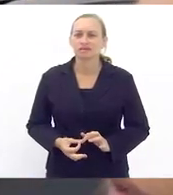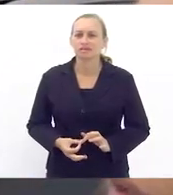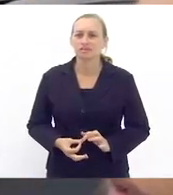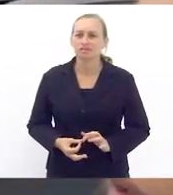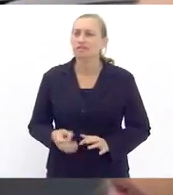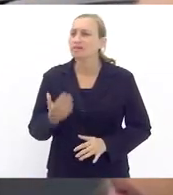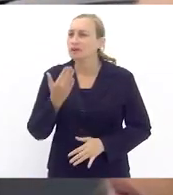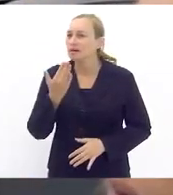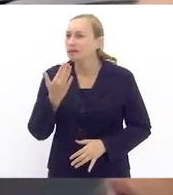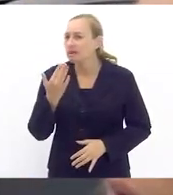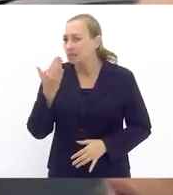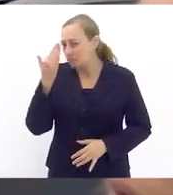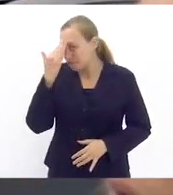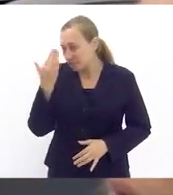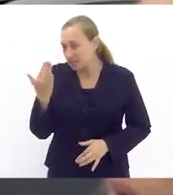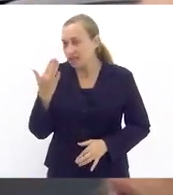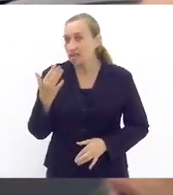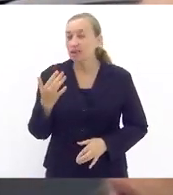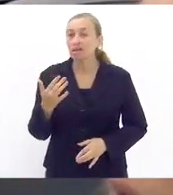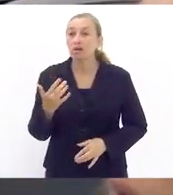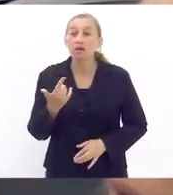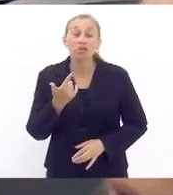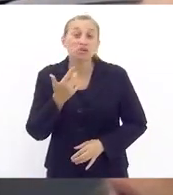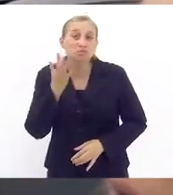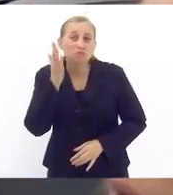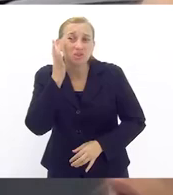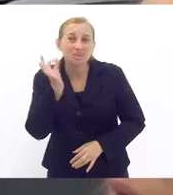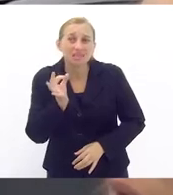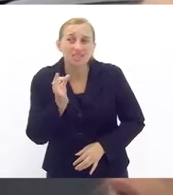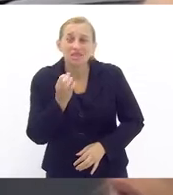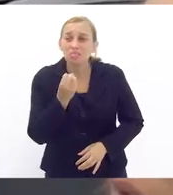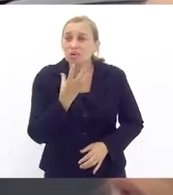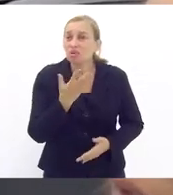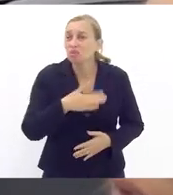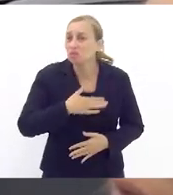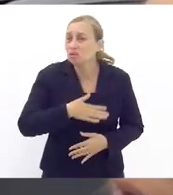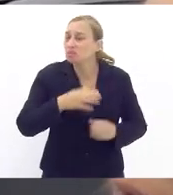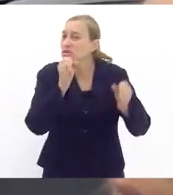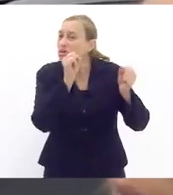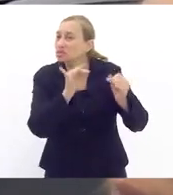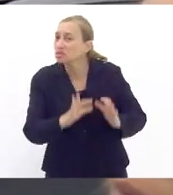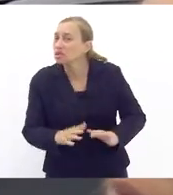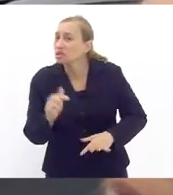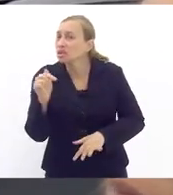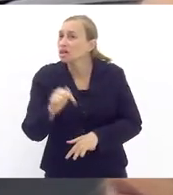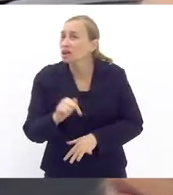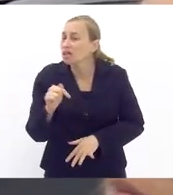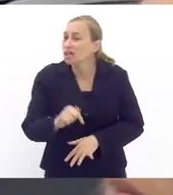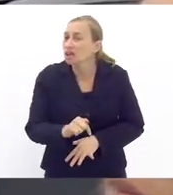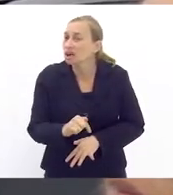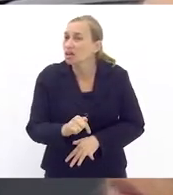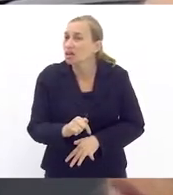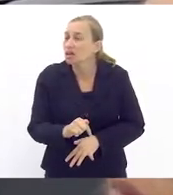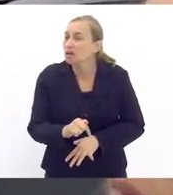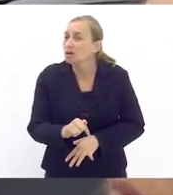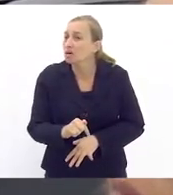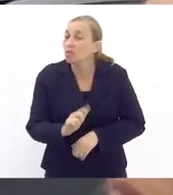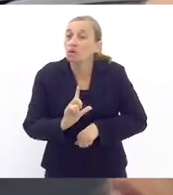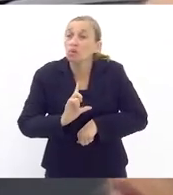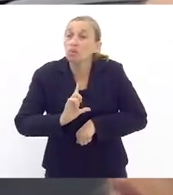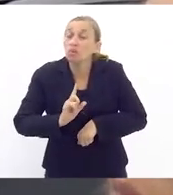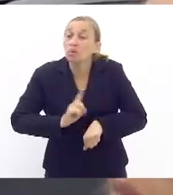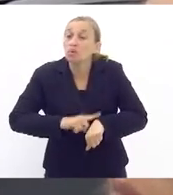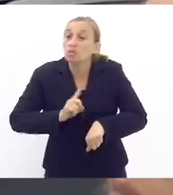obrigada eu não entendi muito bem Eu gostaria que fosse esclarecido aqui é o tempo